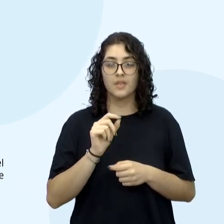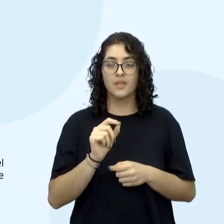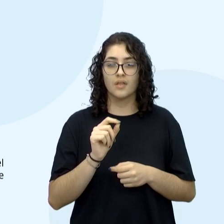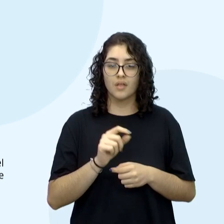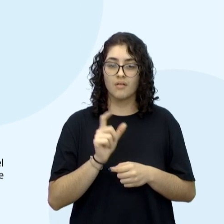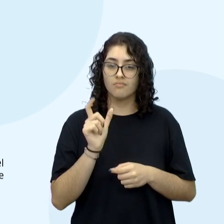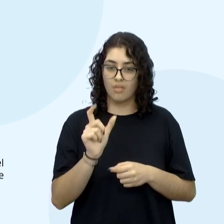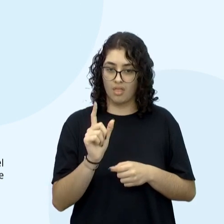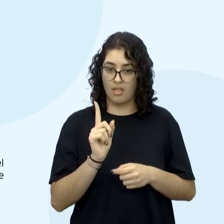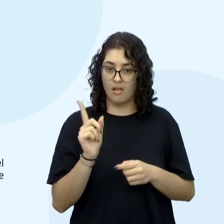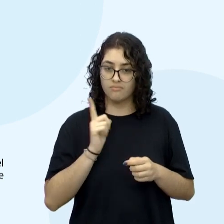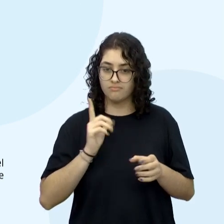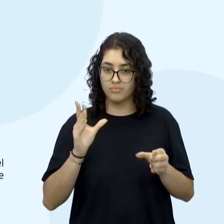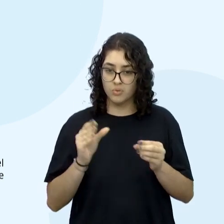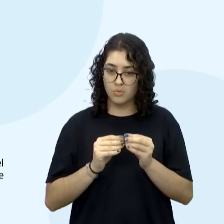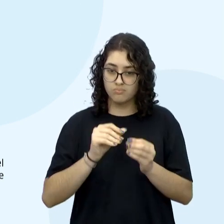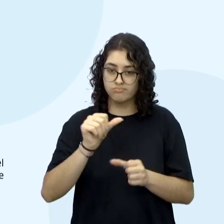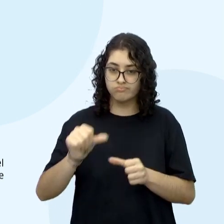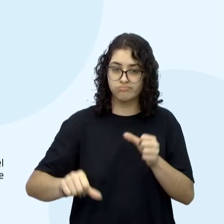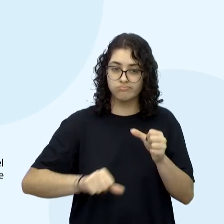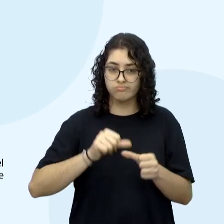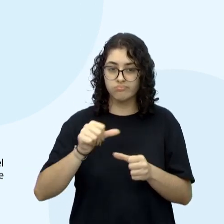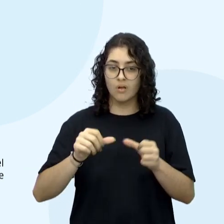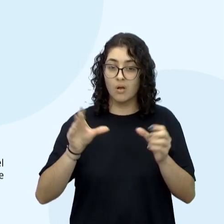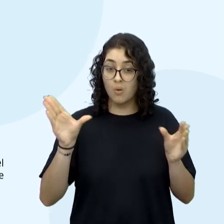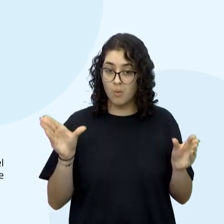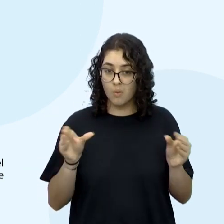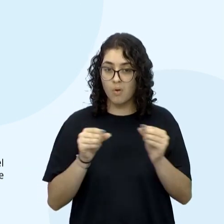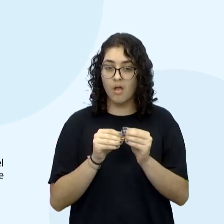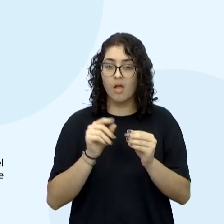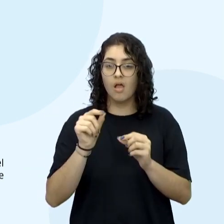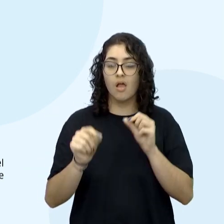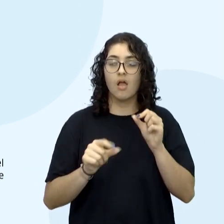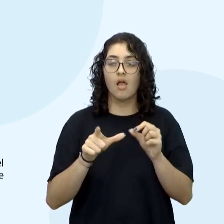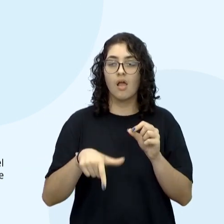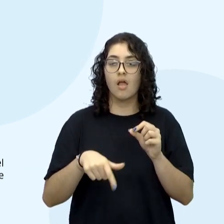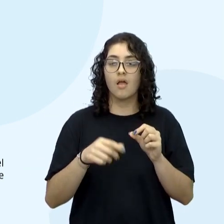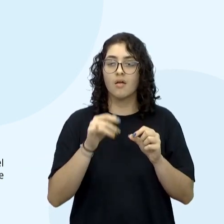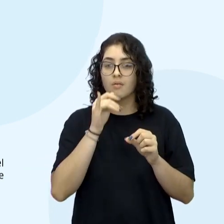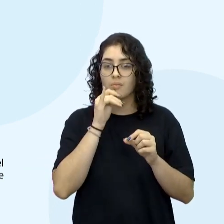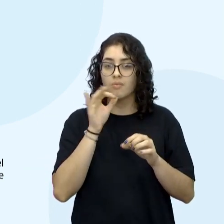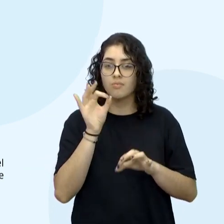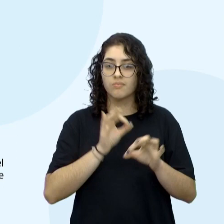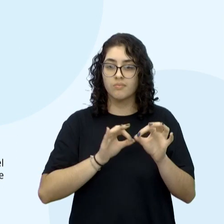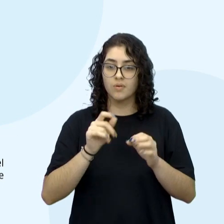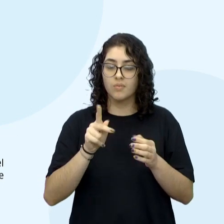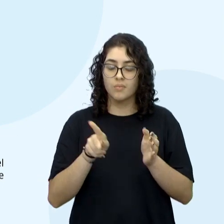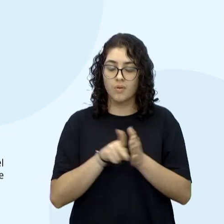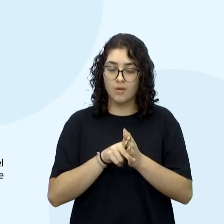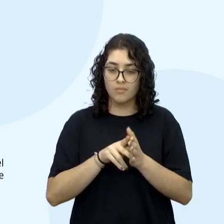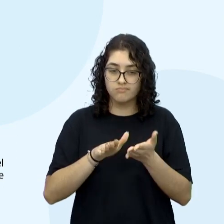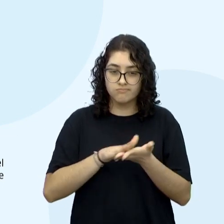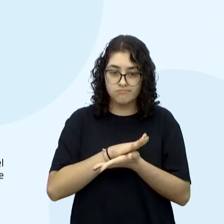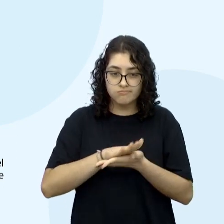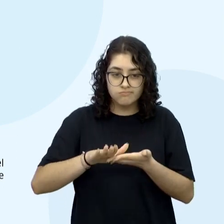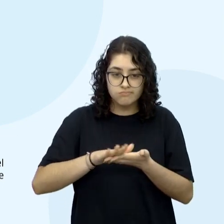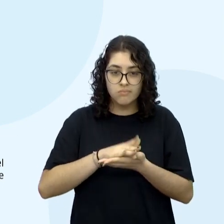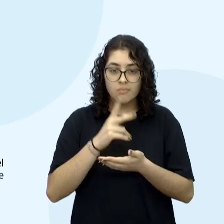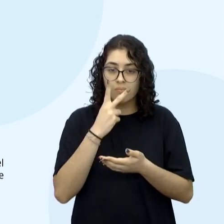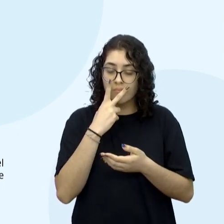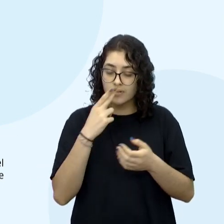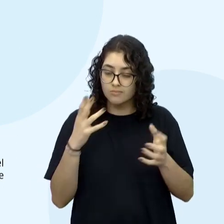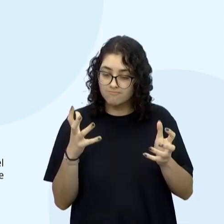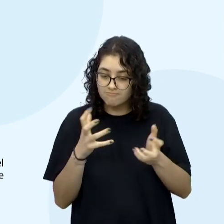de transformações que, em resumo, é a compactação e cimentação dos sedimentos, dando a consistência de uma